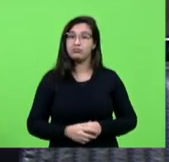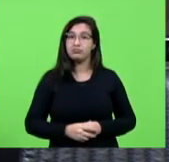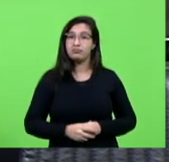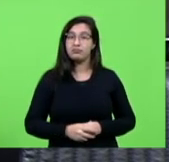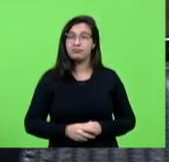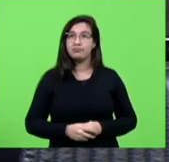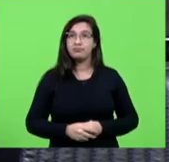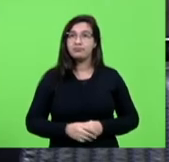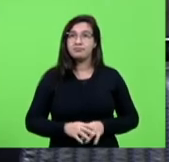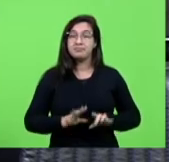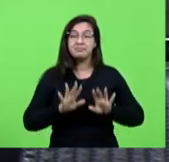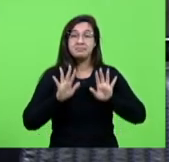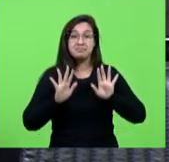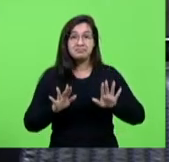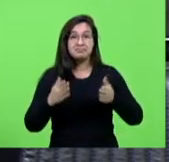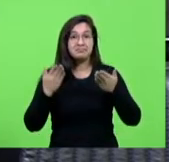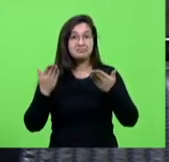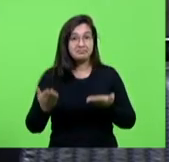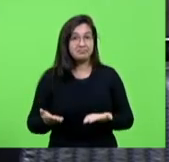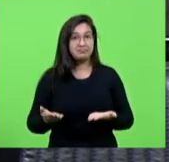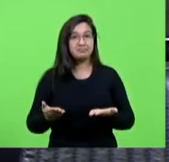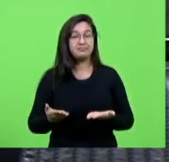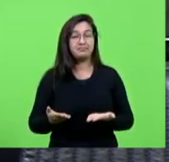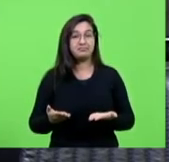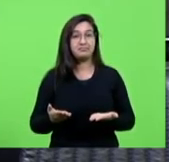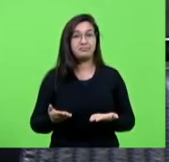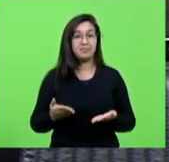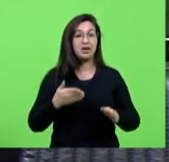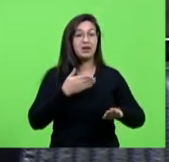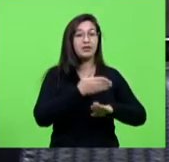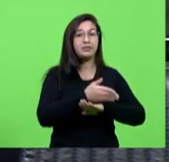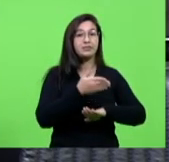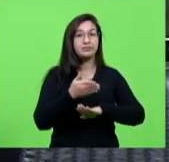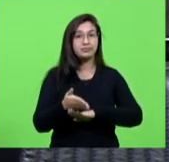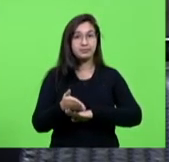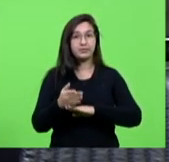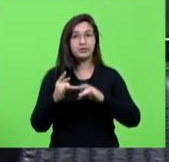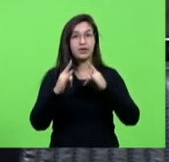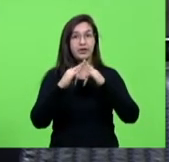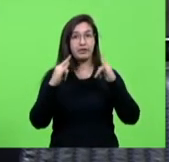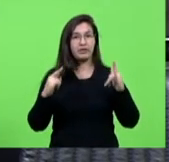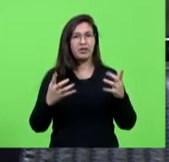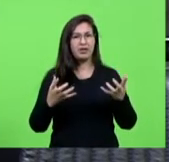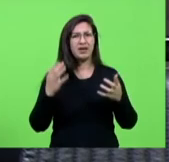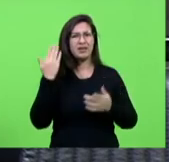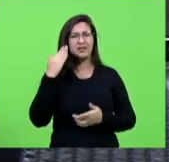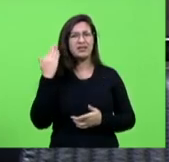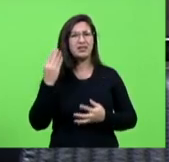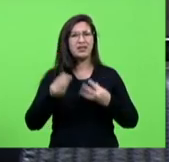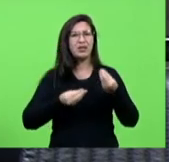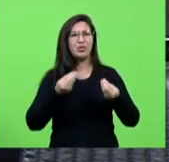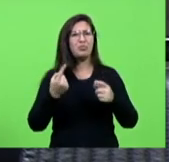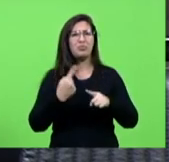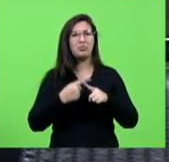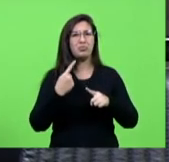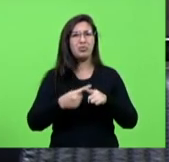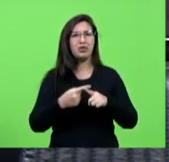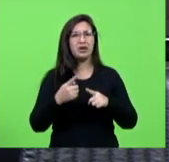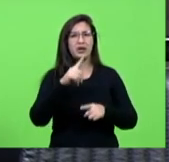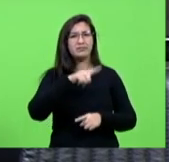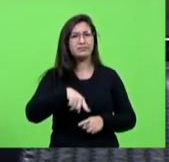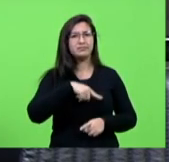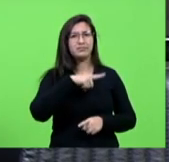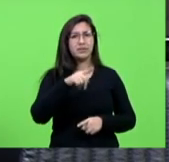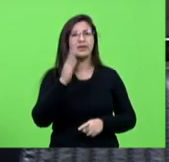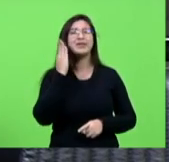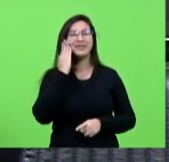Mas vem o representante, vem, ele vai para esse tipo de feiras. Eu estou tentando entender até agora o porquê do veto disso. Aliás, eu